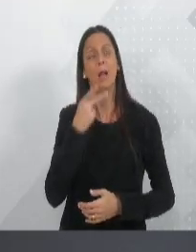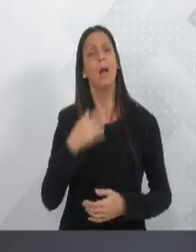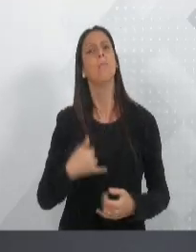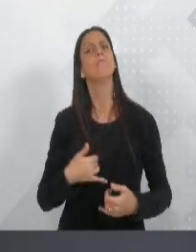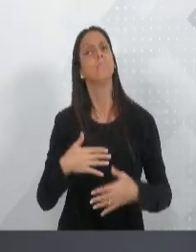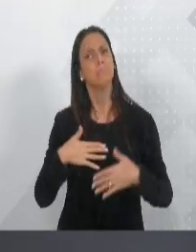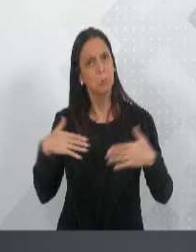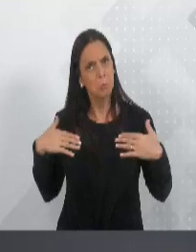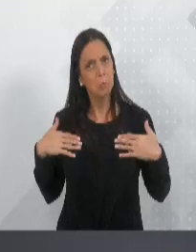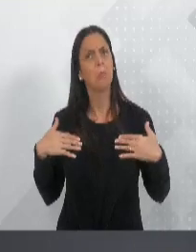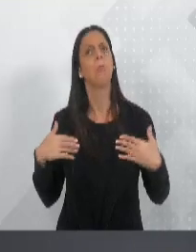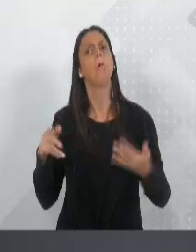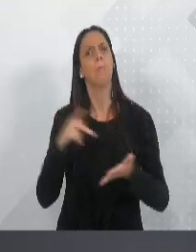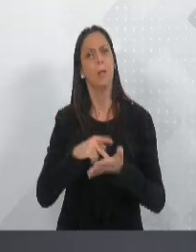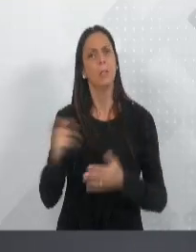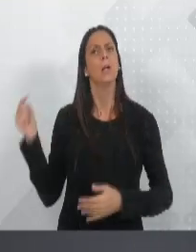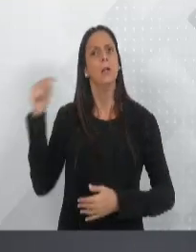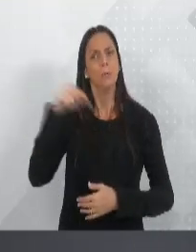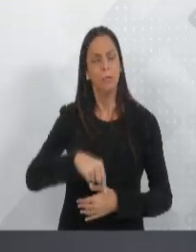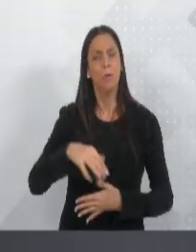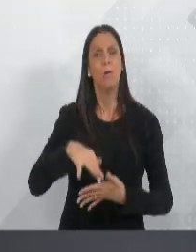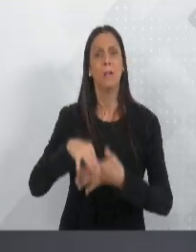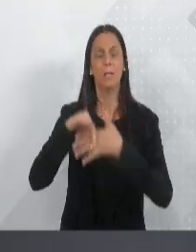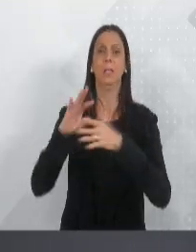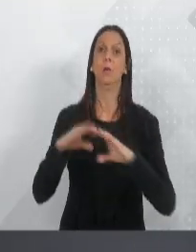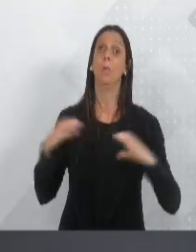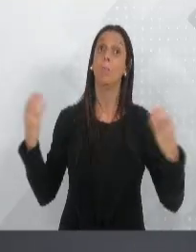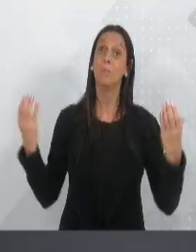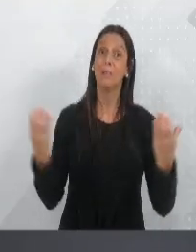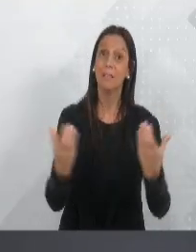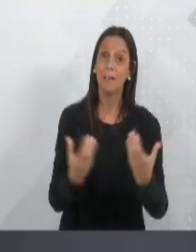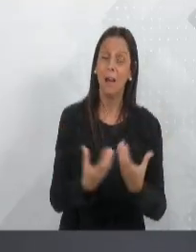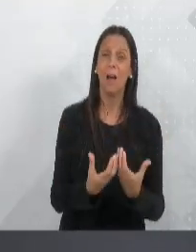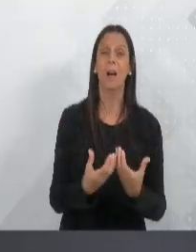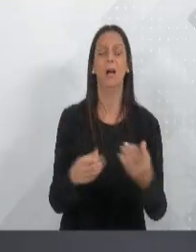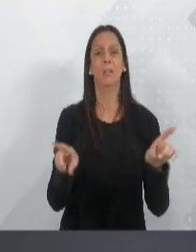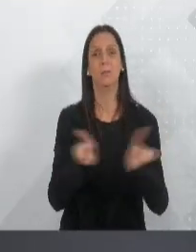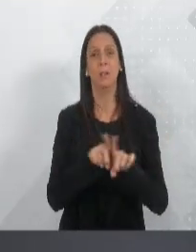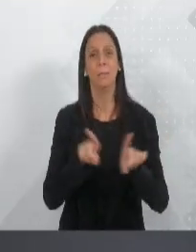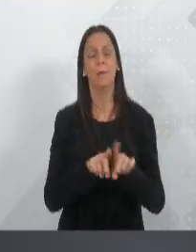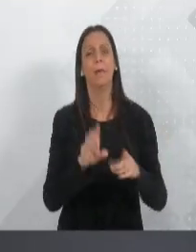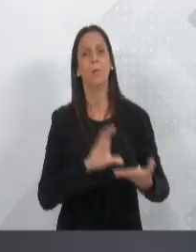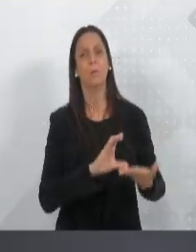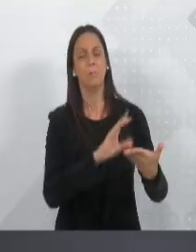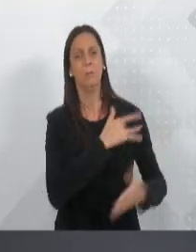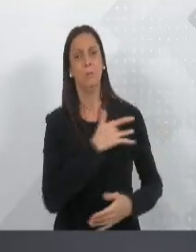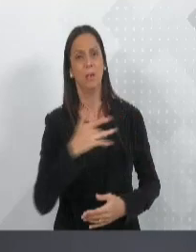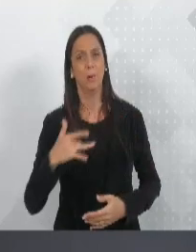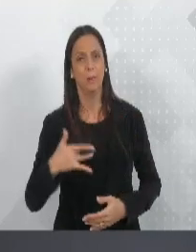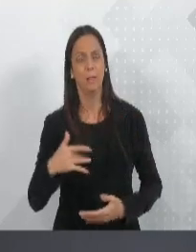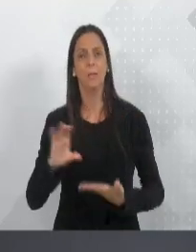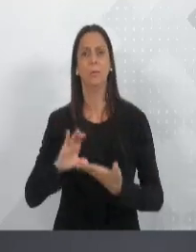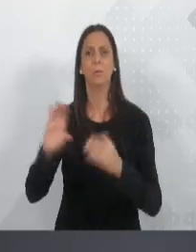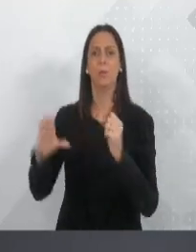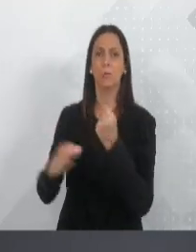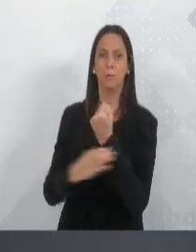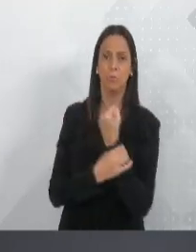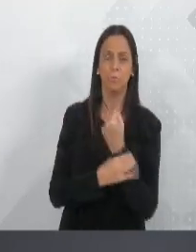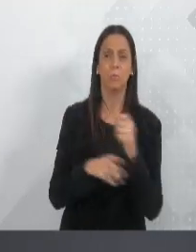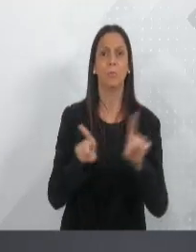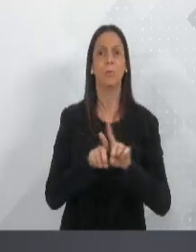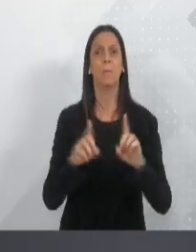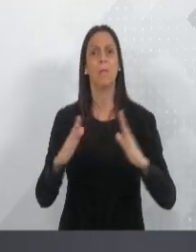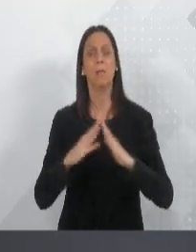né de ter chegado a esta casa como líder comunitário como membro do Conselho de saúde Conselho de Segurança da igreja da associação de